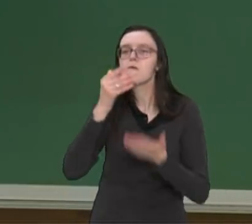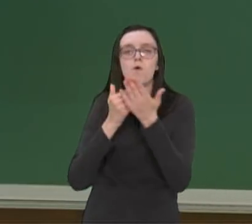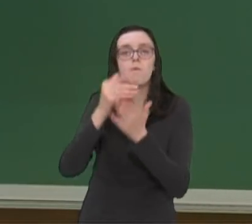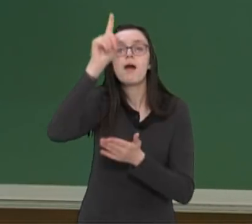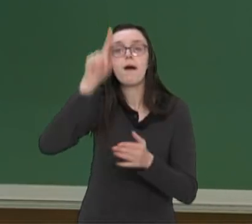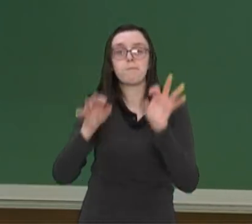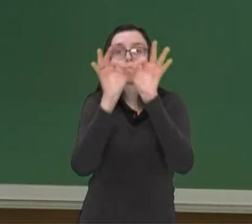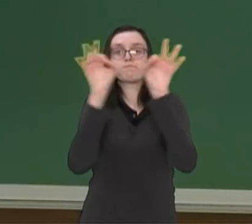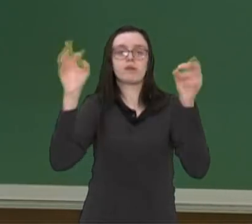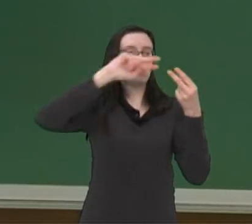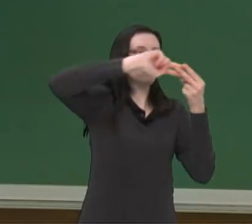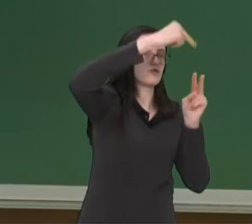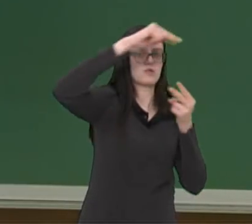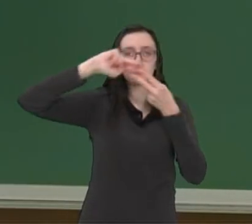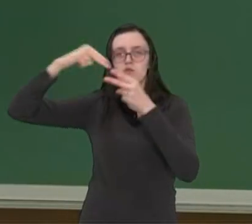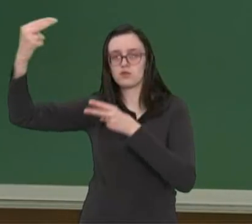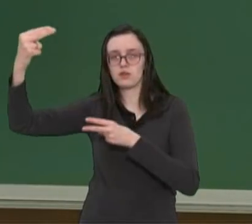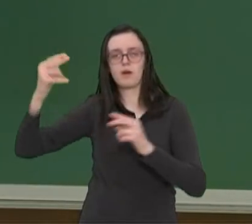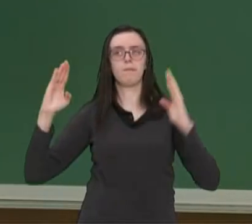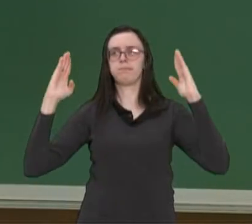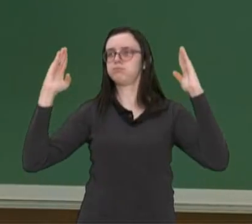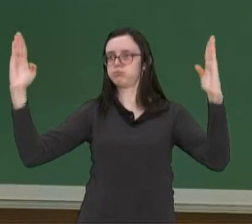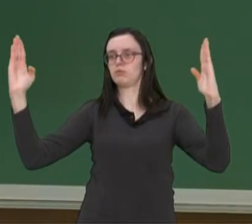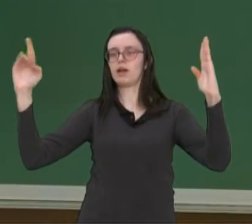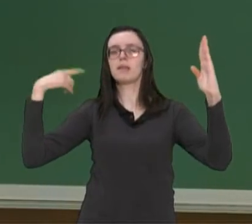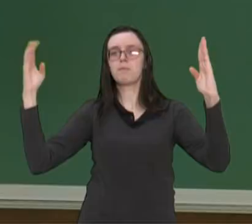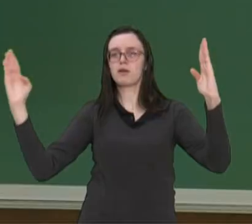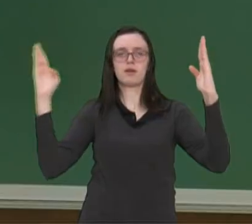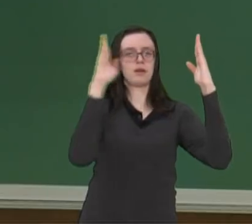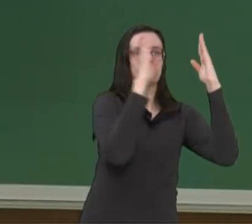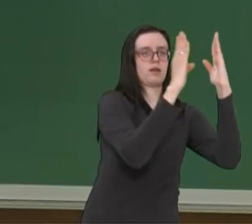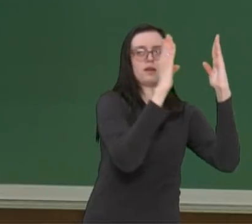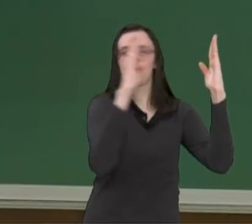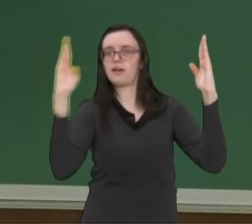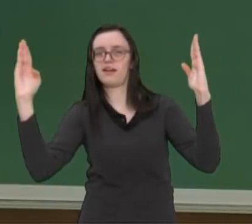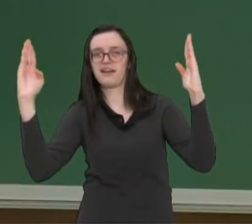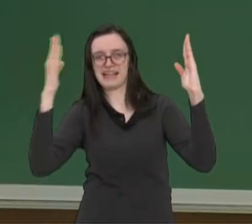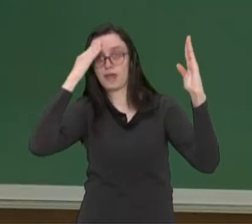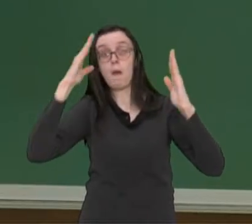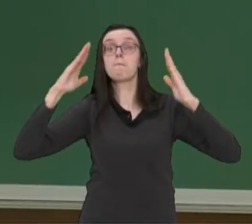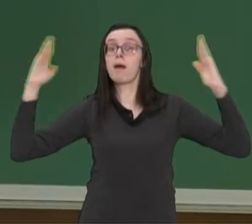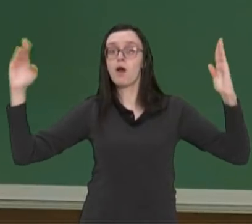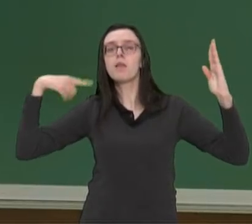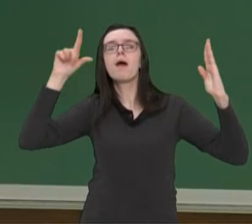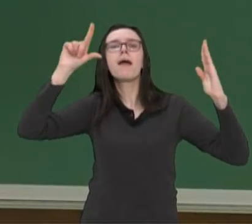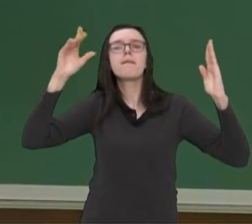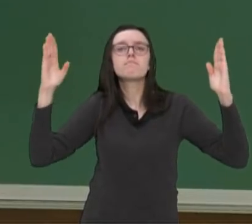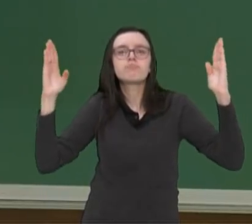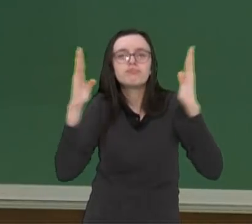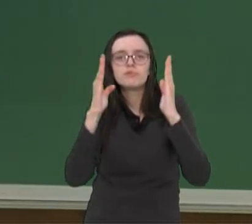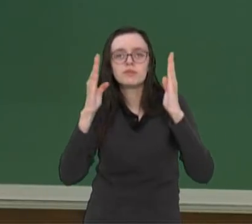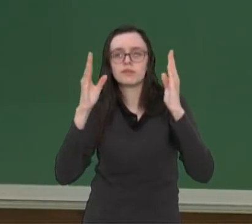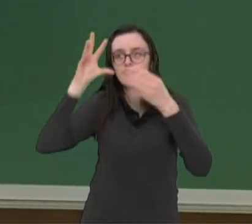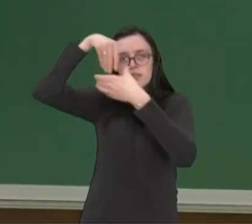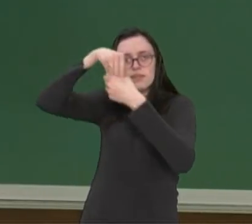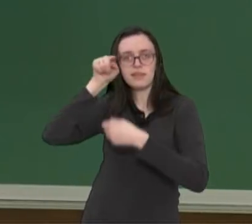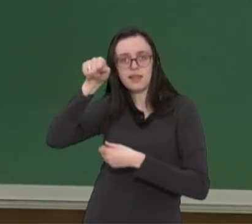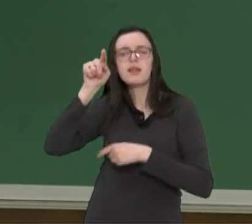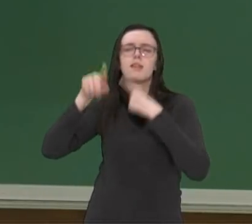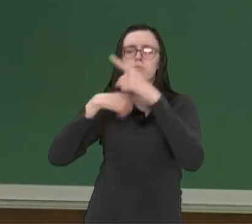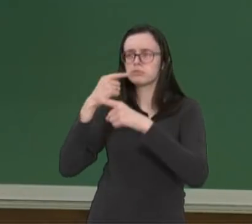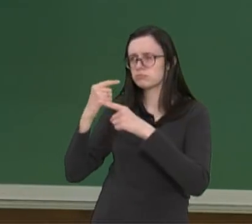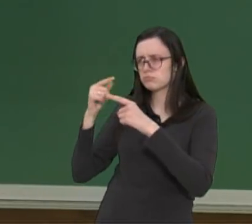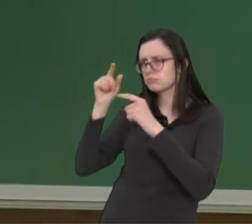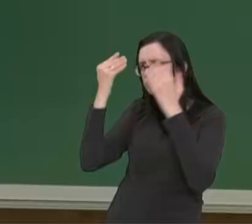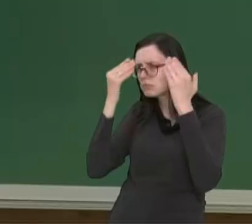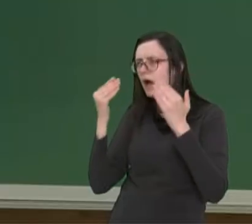pela distância maior, coloca nas duas extremidades e vai decrescendo, colocando as outras distâncias ali no meio. Depois você ainda dá uma conferida para